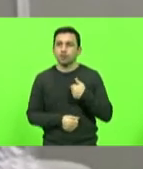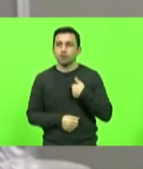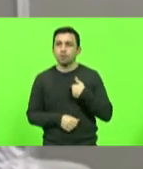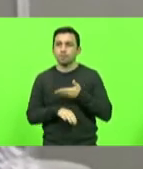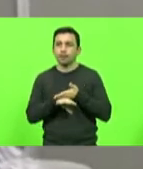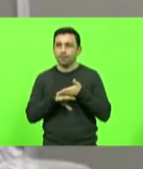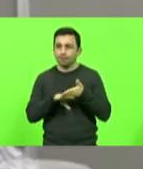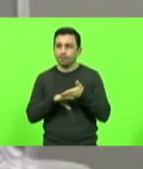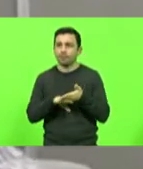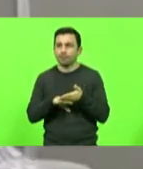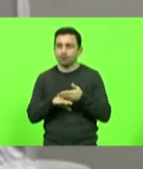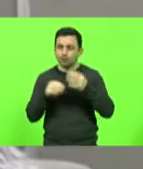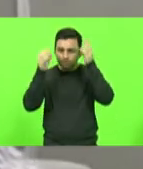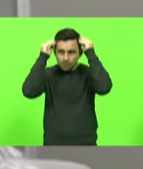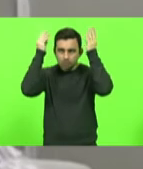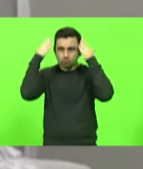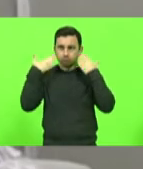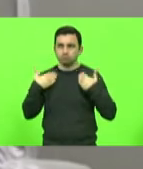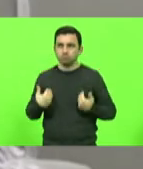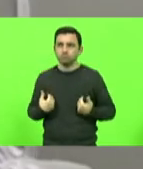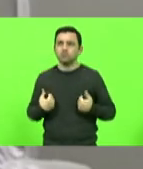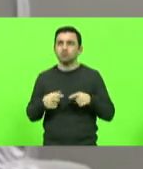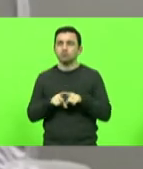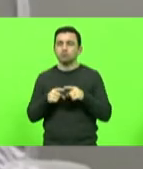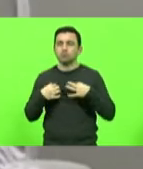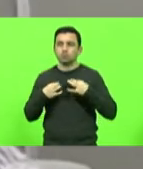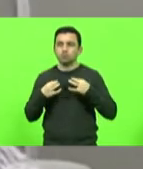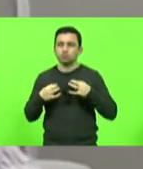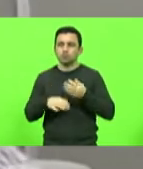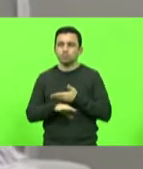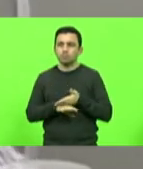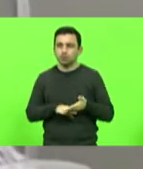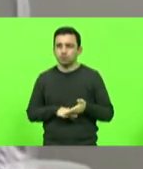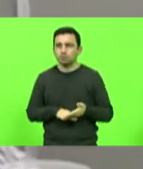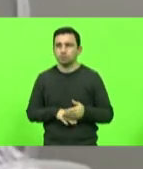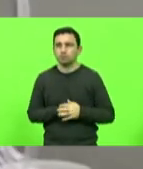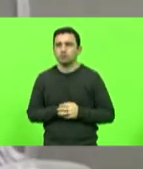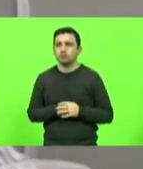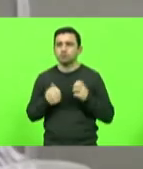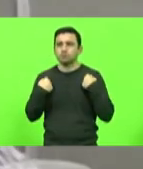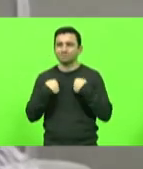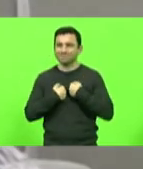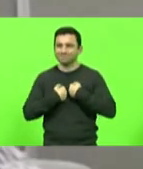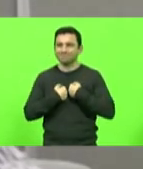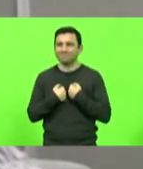com cabelos longos, estou com uma blusa branca e com um casaco rosa